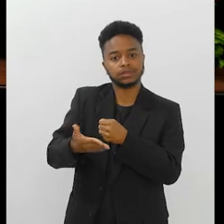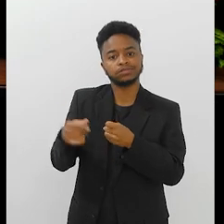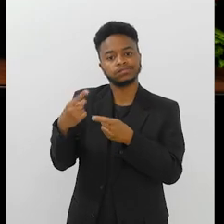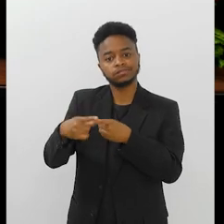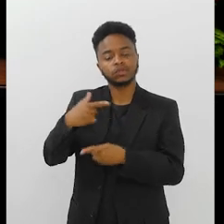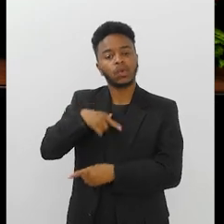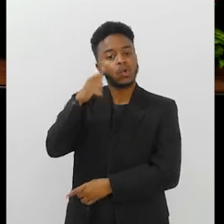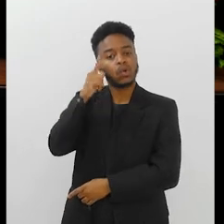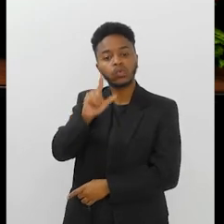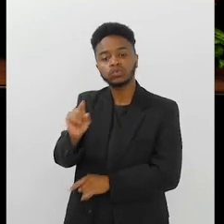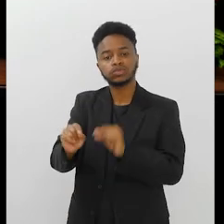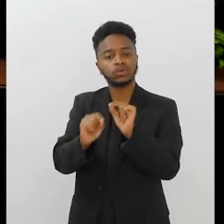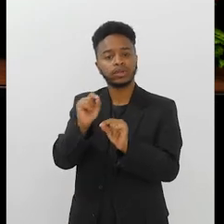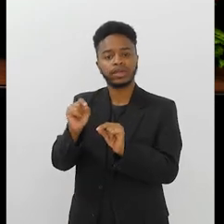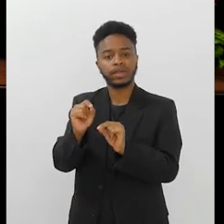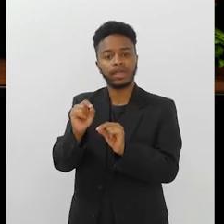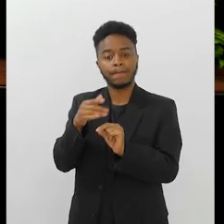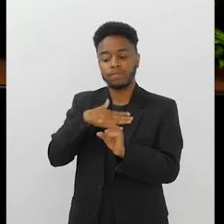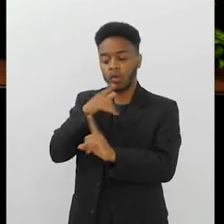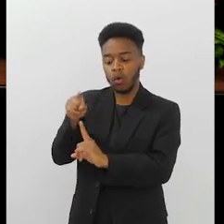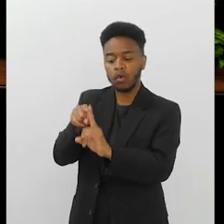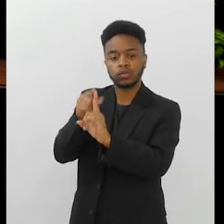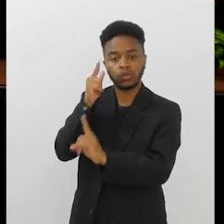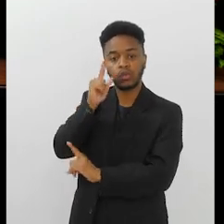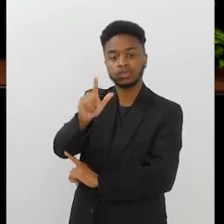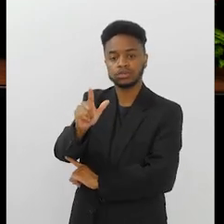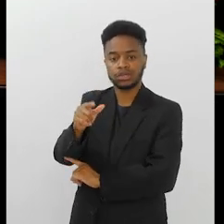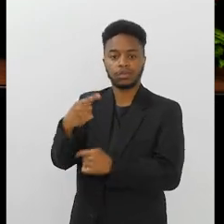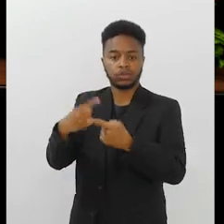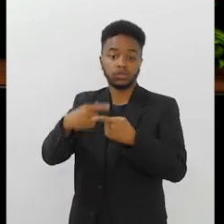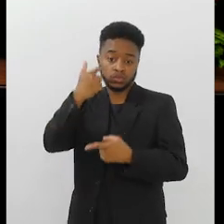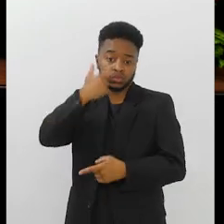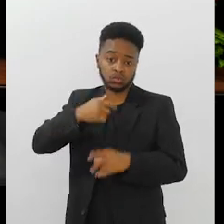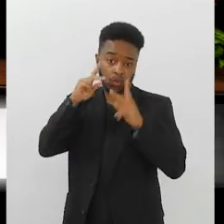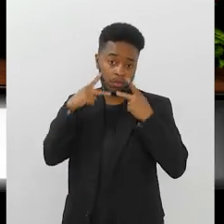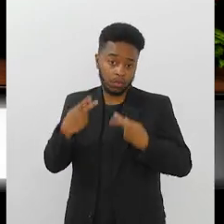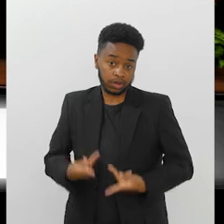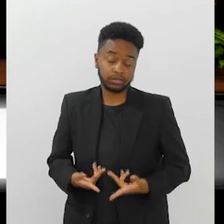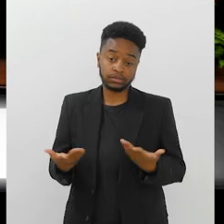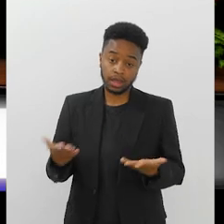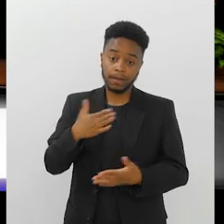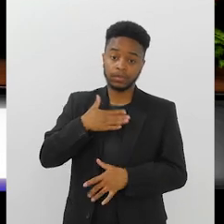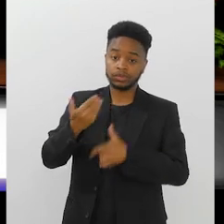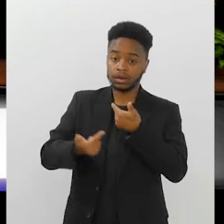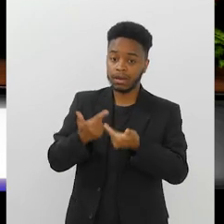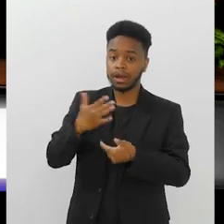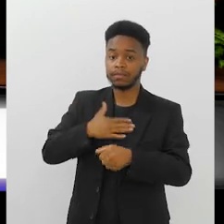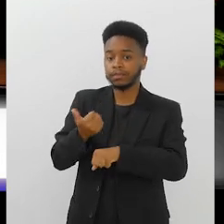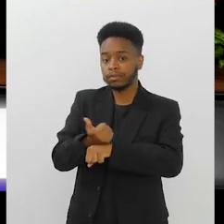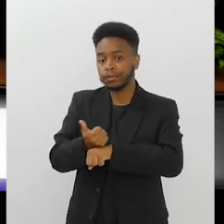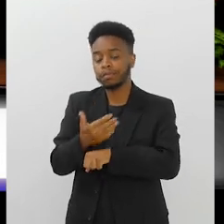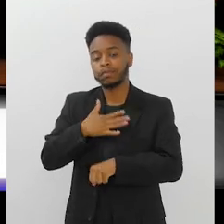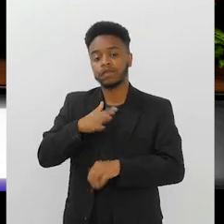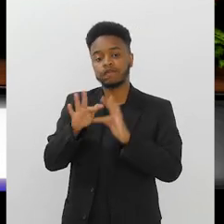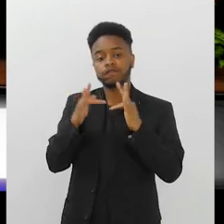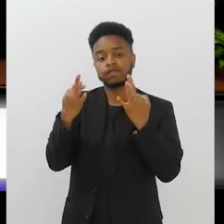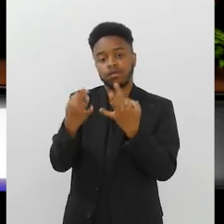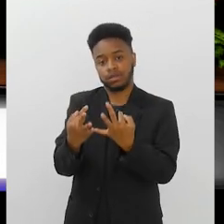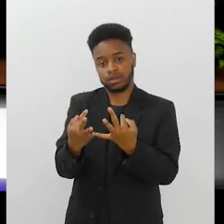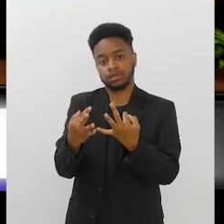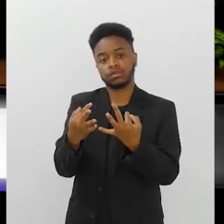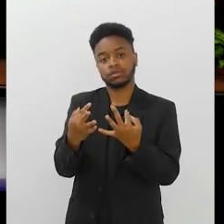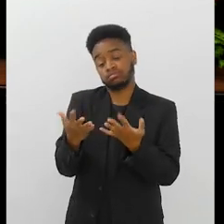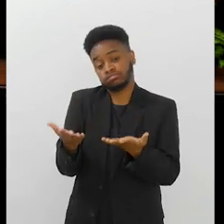alicerce para que eu consiga ter aquilo realmente que eu almejo como ser humano então a minha meu trabalho a minha profissão minha minha